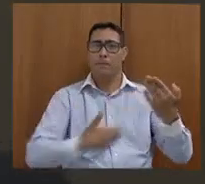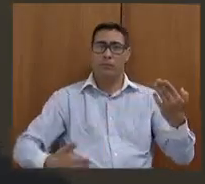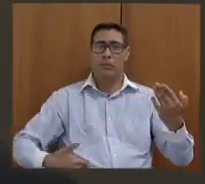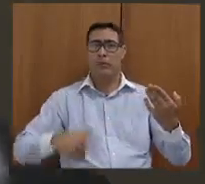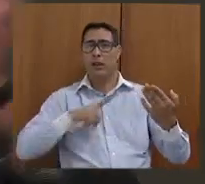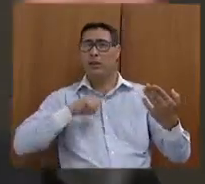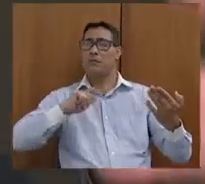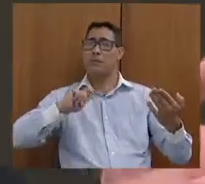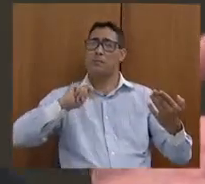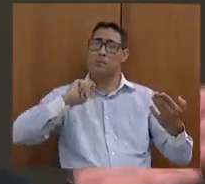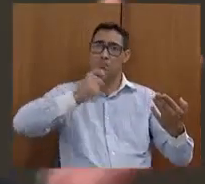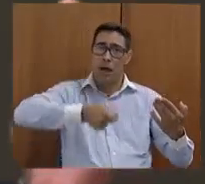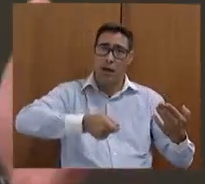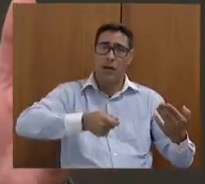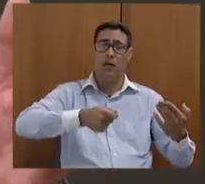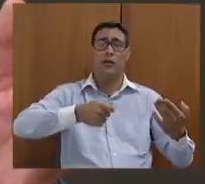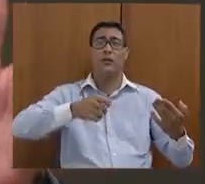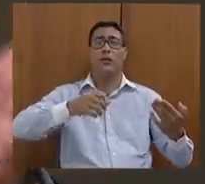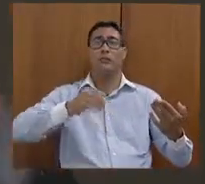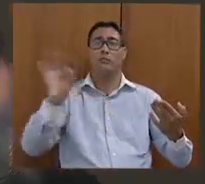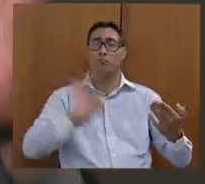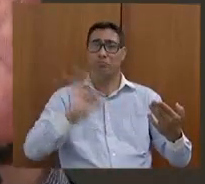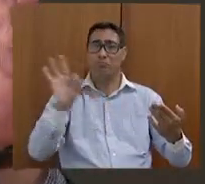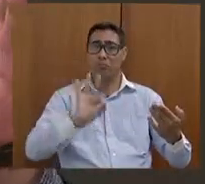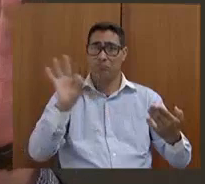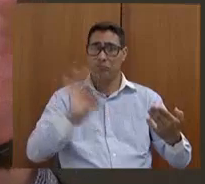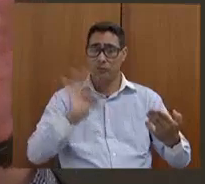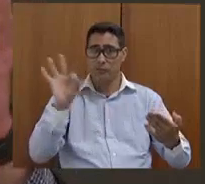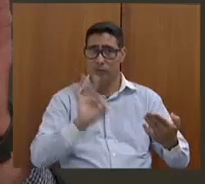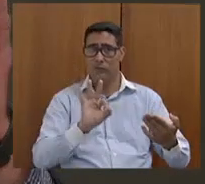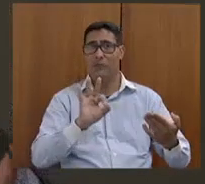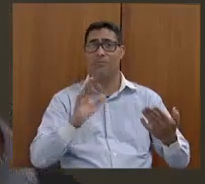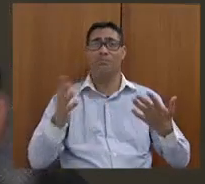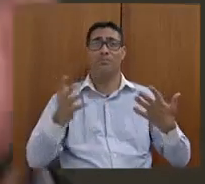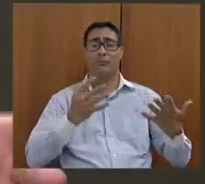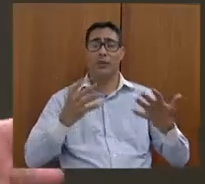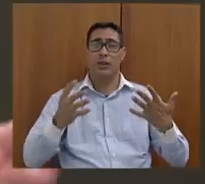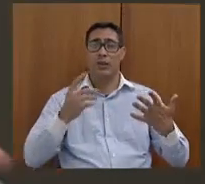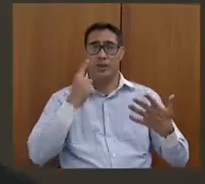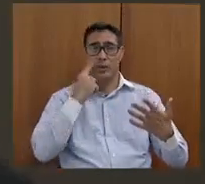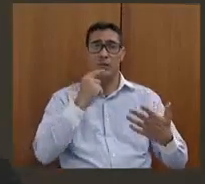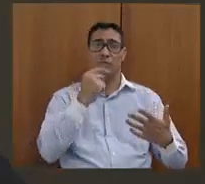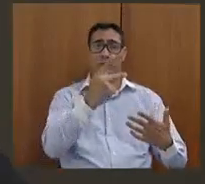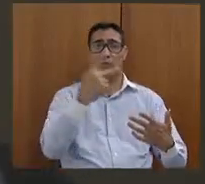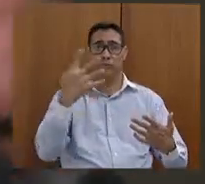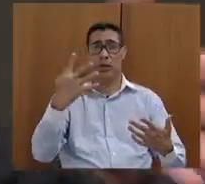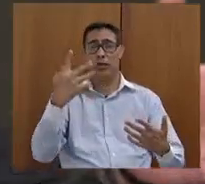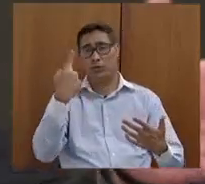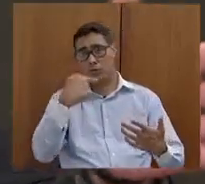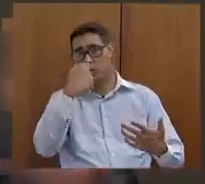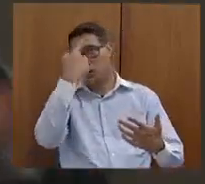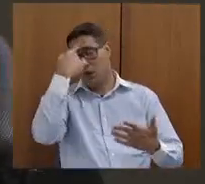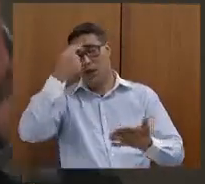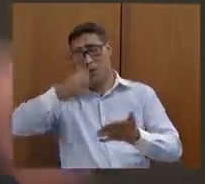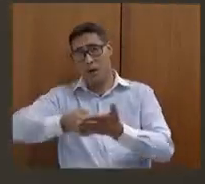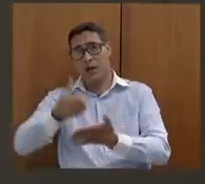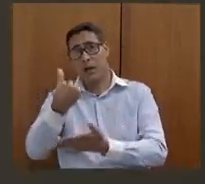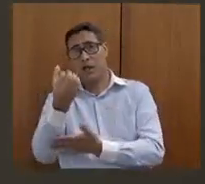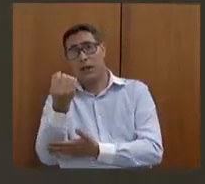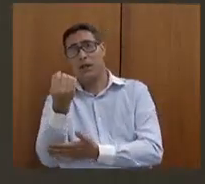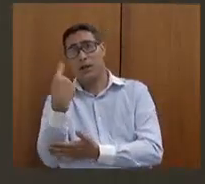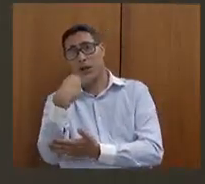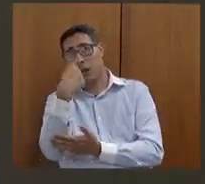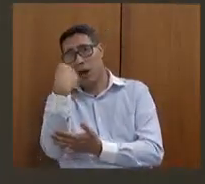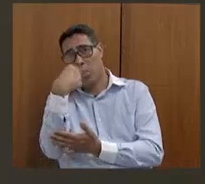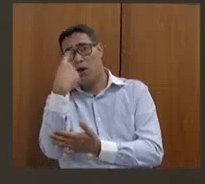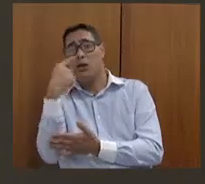que tem que ser pago sua proporcional nessa Ótica né são 24 horas então tem que pagar 60% do valor do